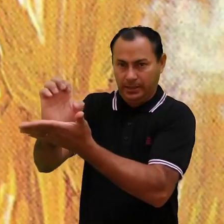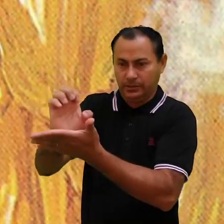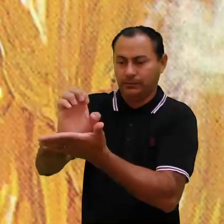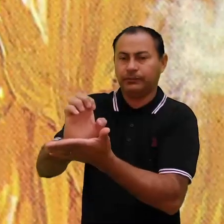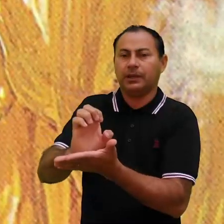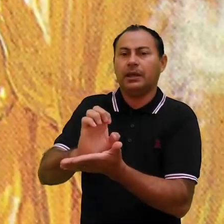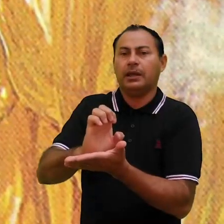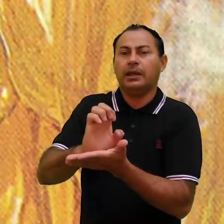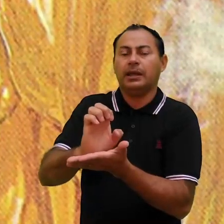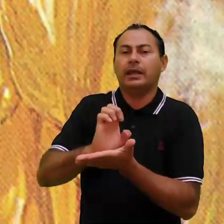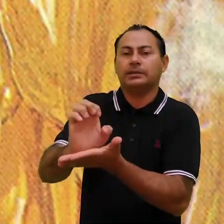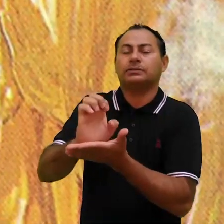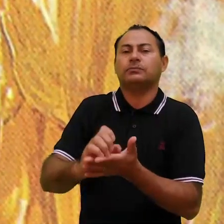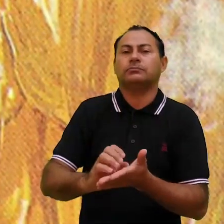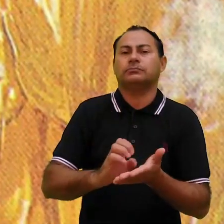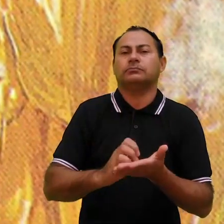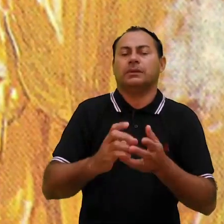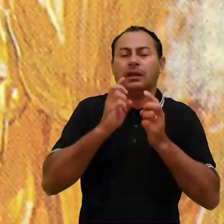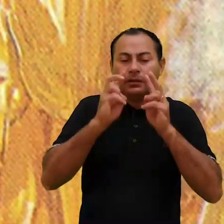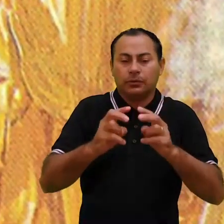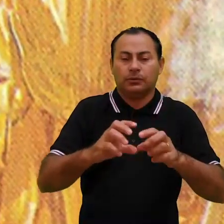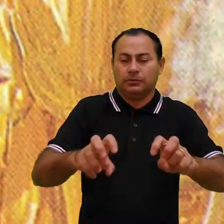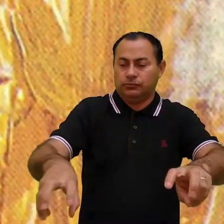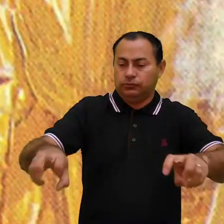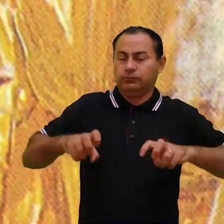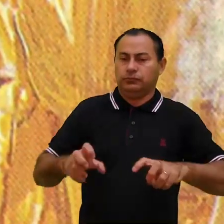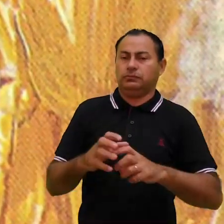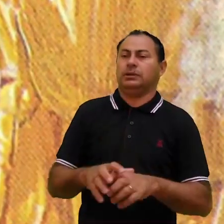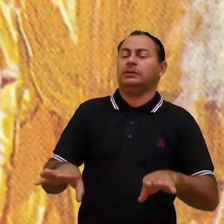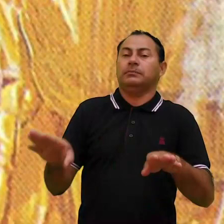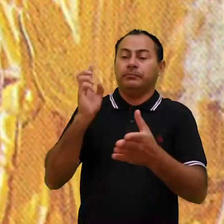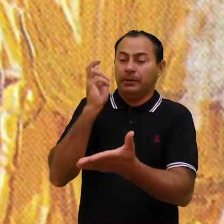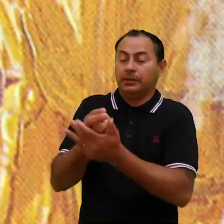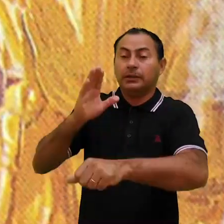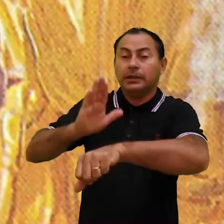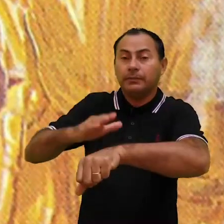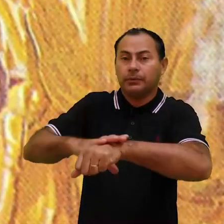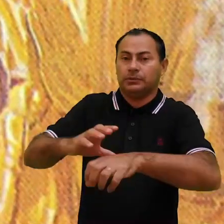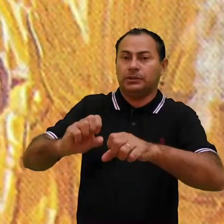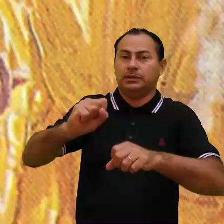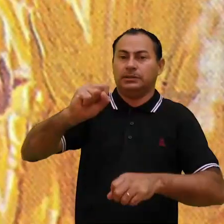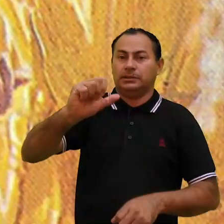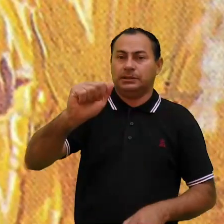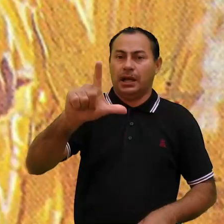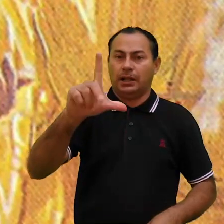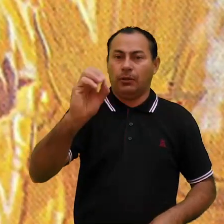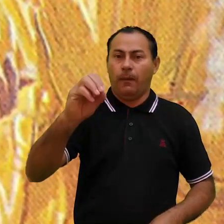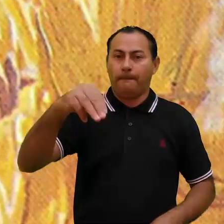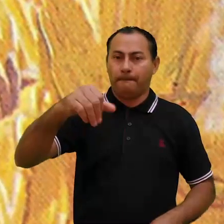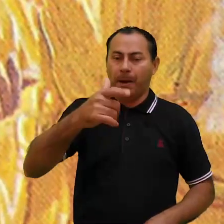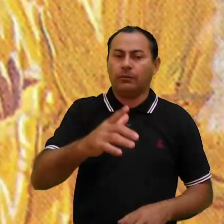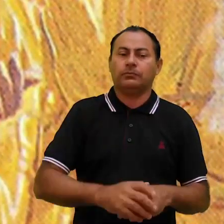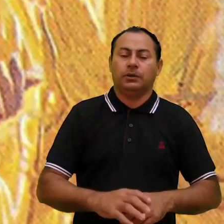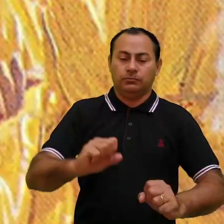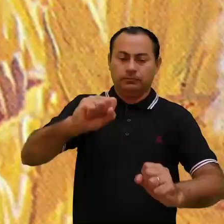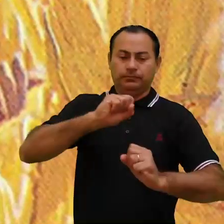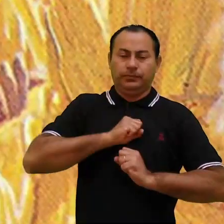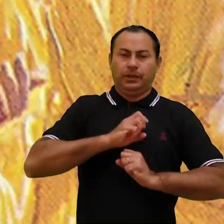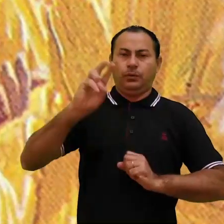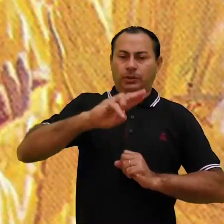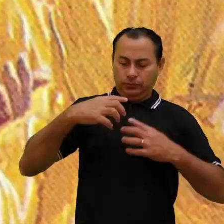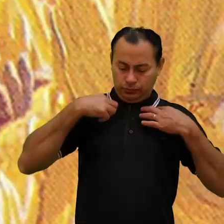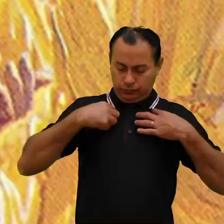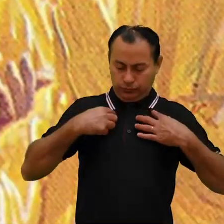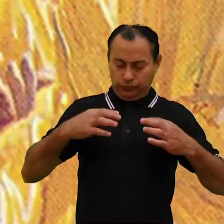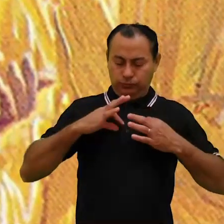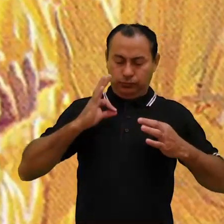no tabernáculo do deserto e depois no templo de Salomão. O sumo sacerdote deveria usar uma estola com